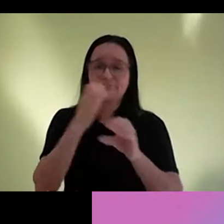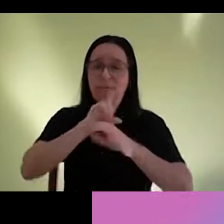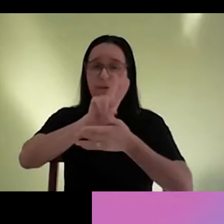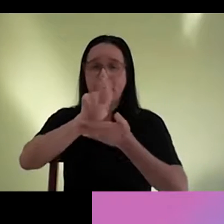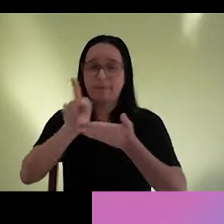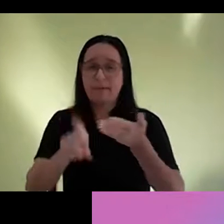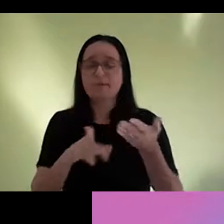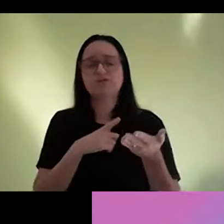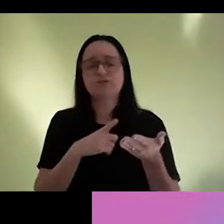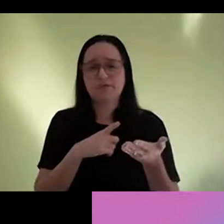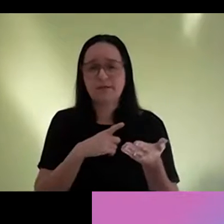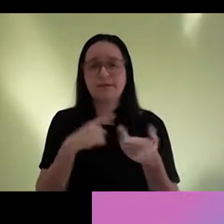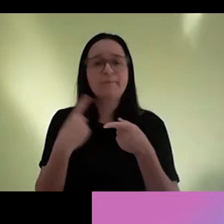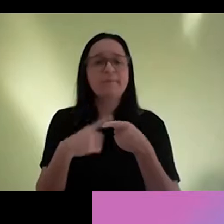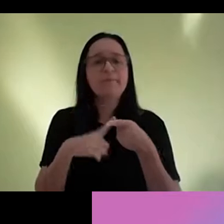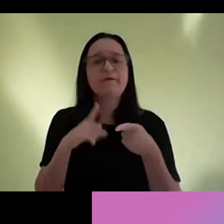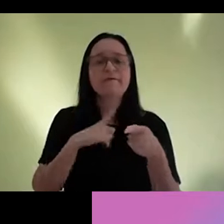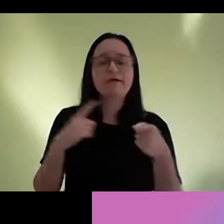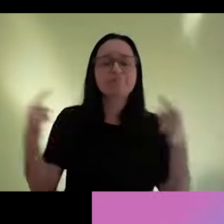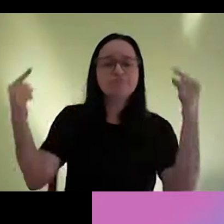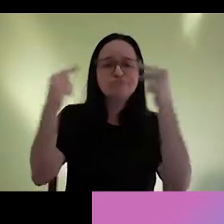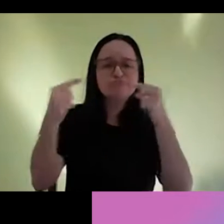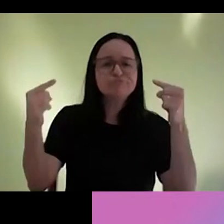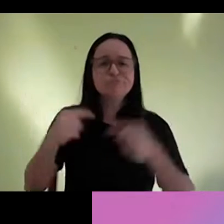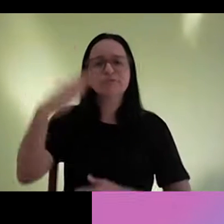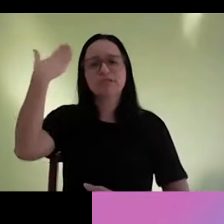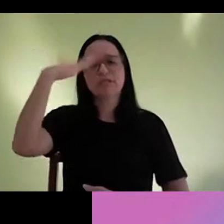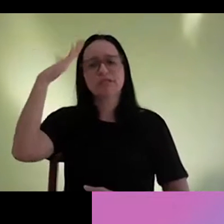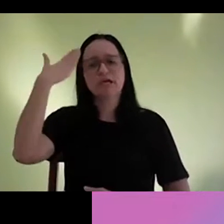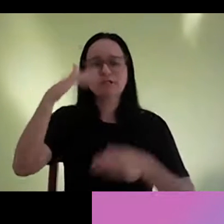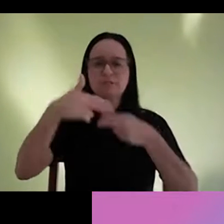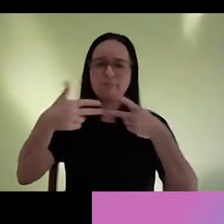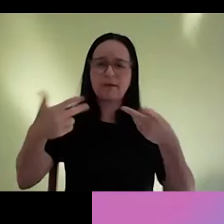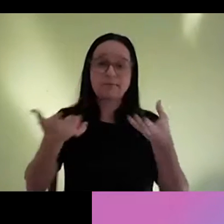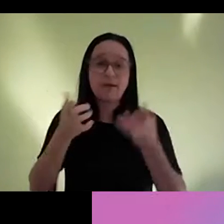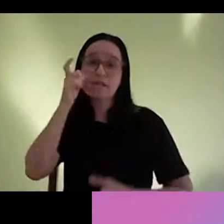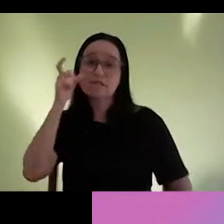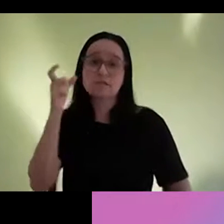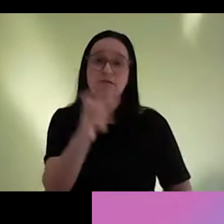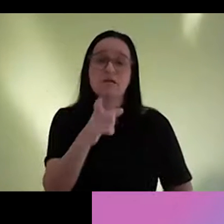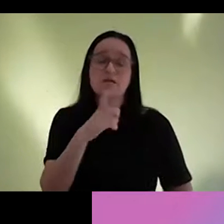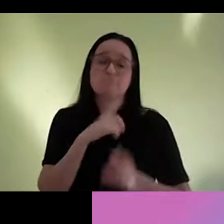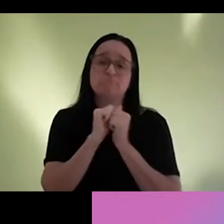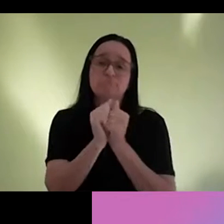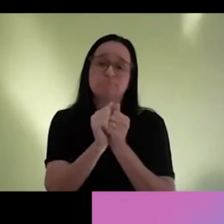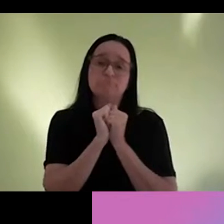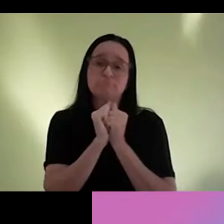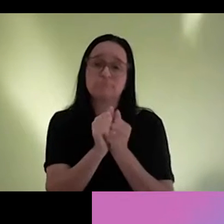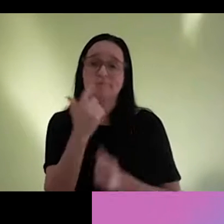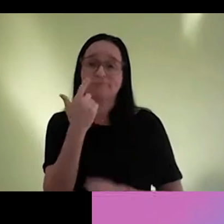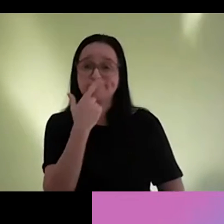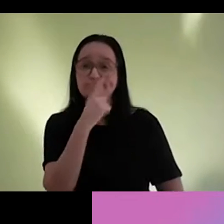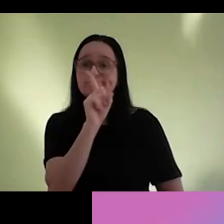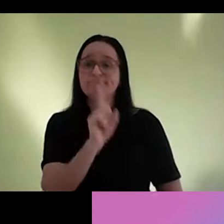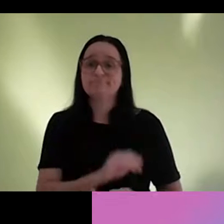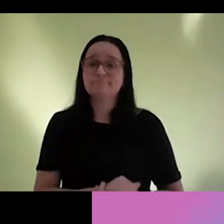porque tem que ter lógica tem que ter entendimento tem que tem que querer estágio para você se descobrir tá bom? então